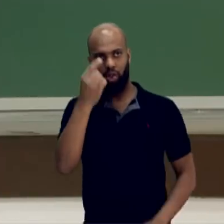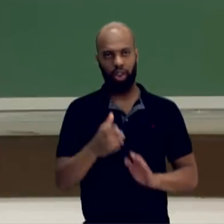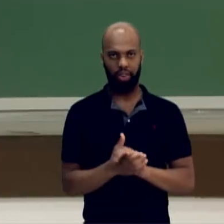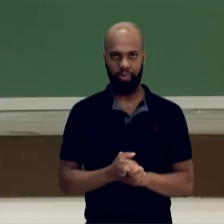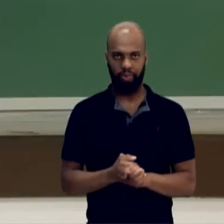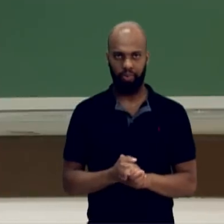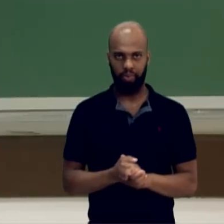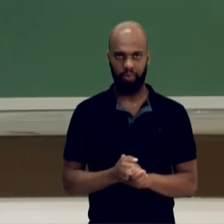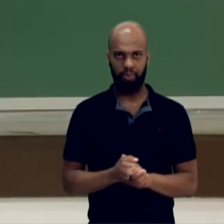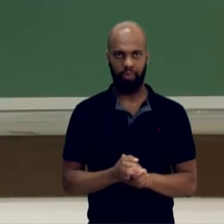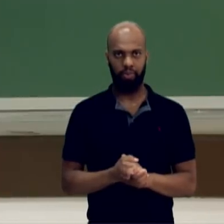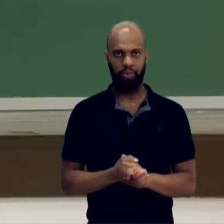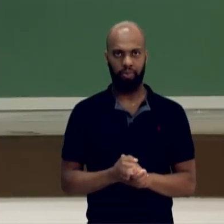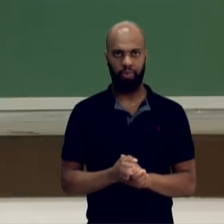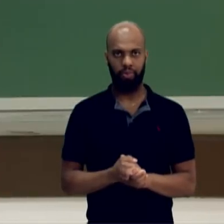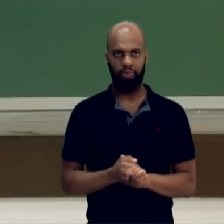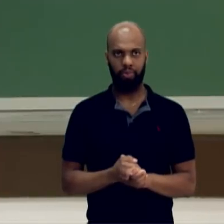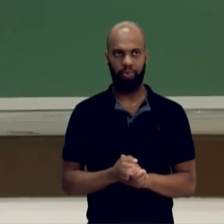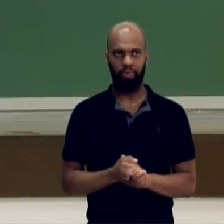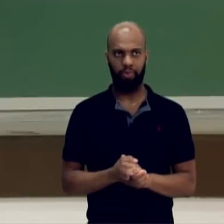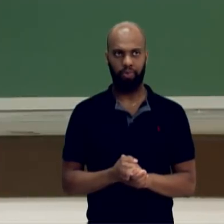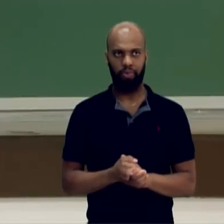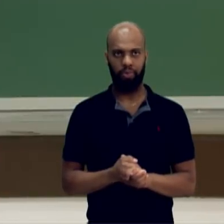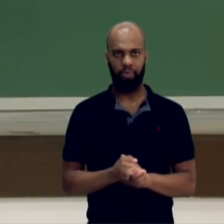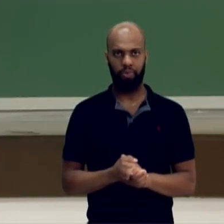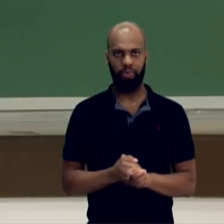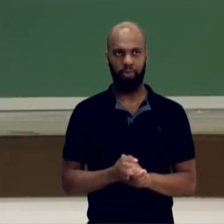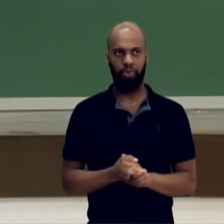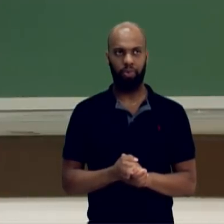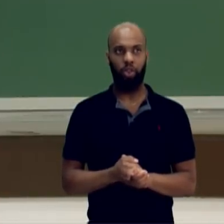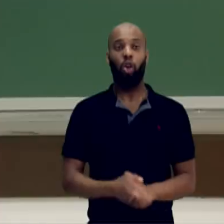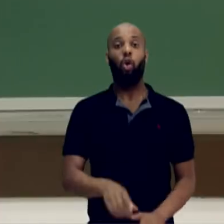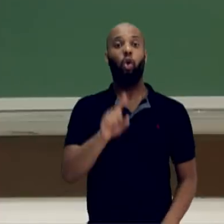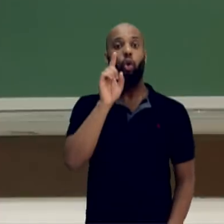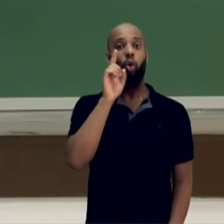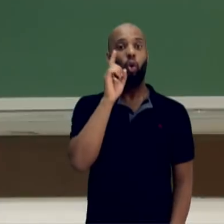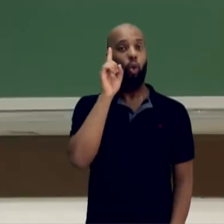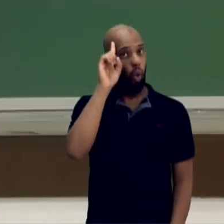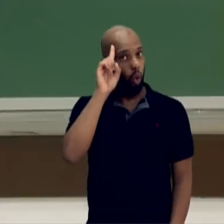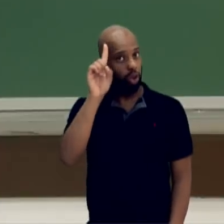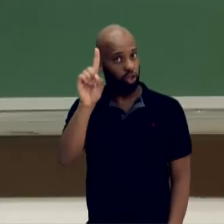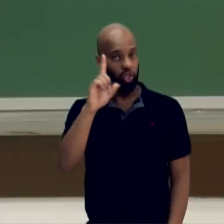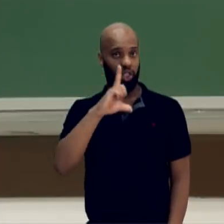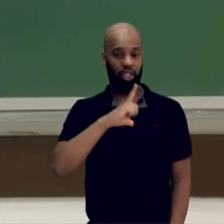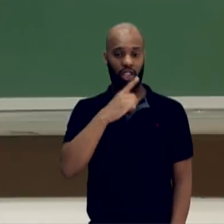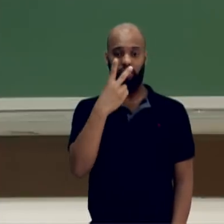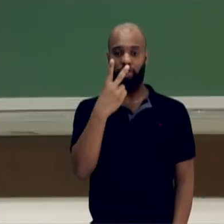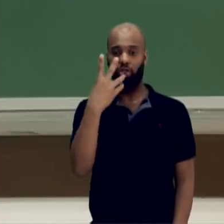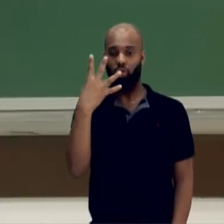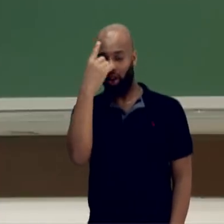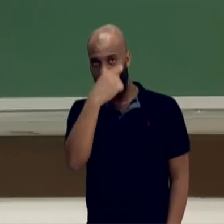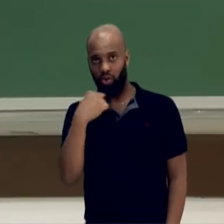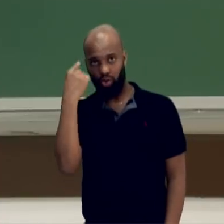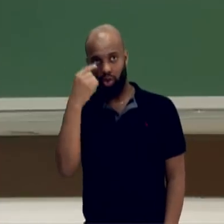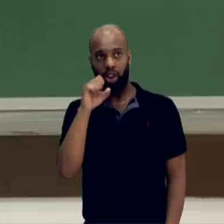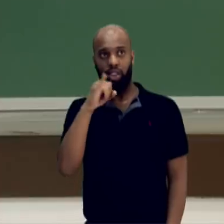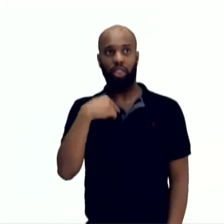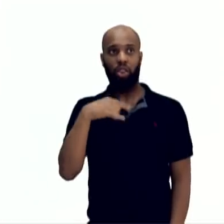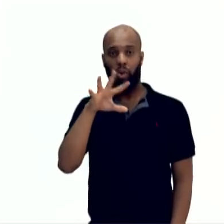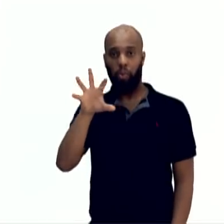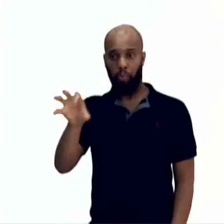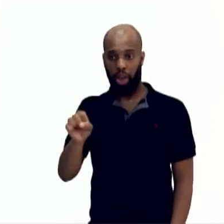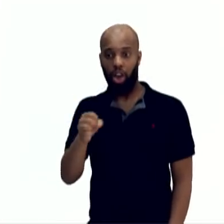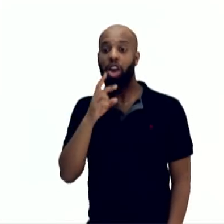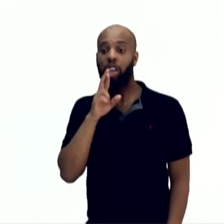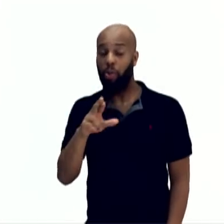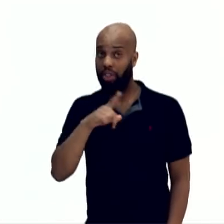Então, olha só. Opa! Tem 24 horas. Se eu pegar o resultado